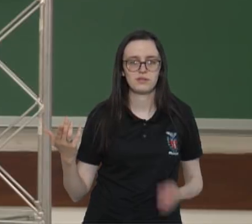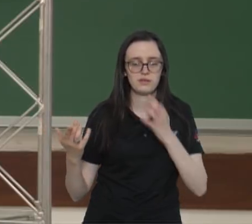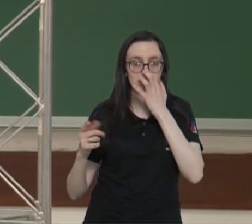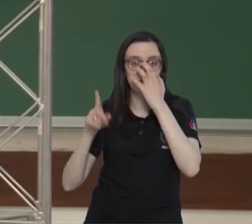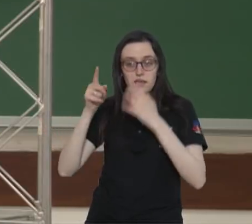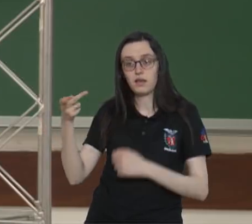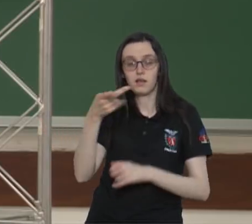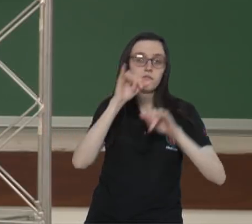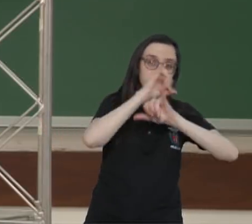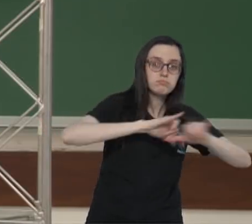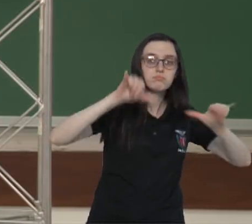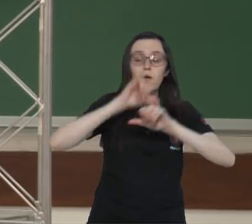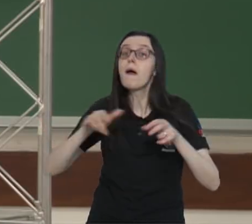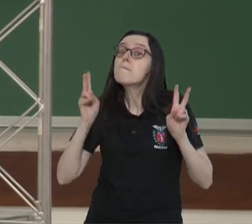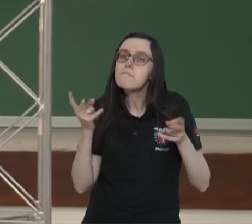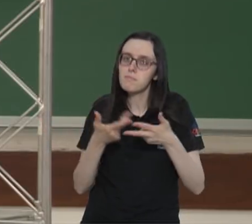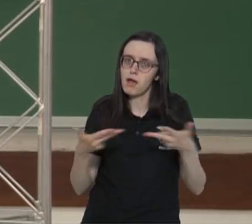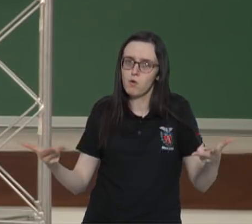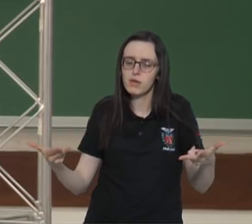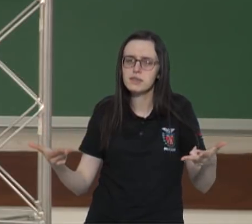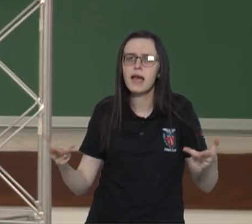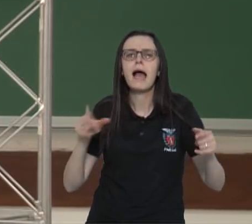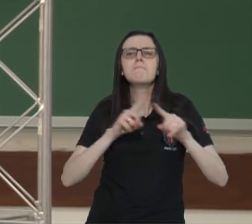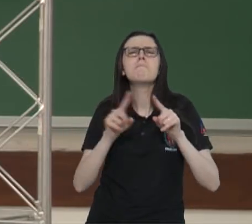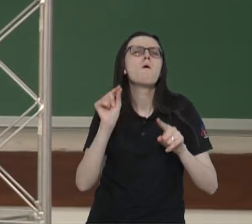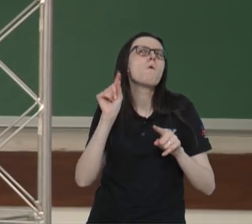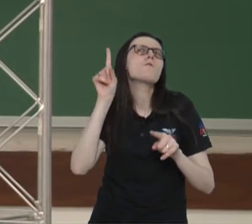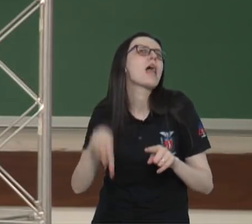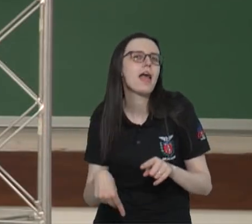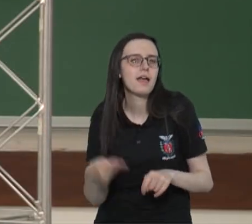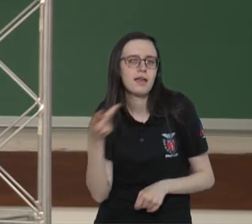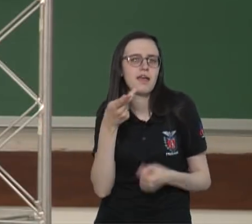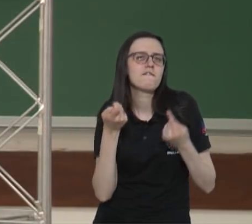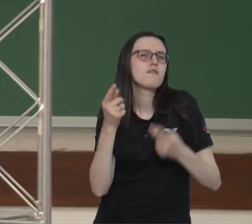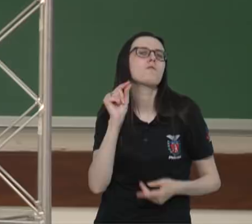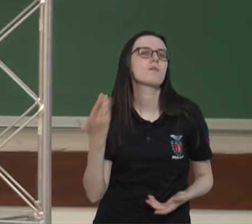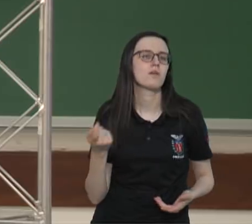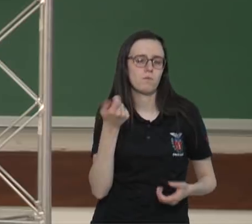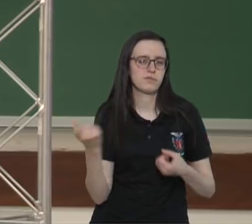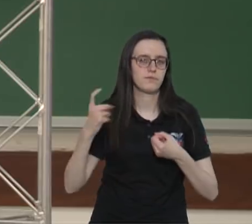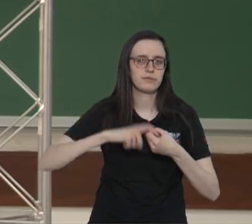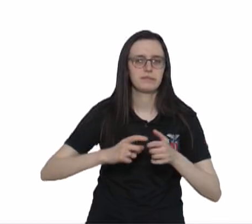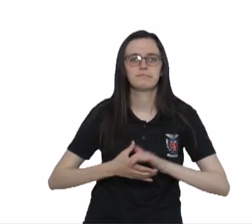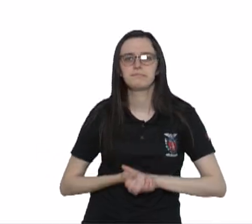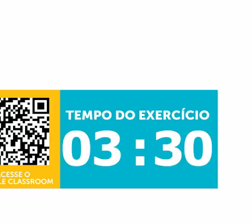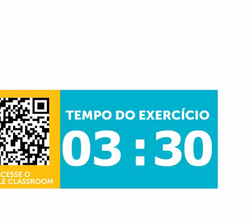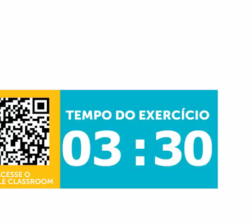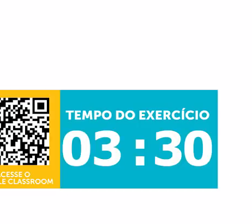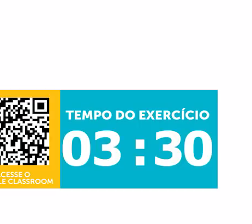Que eles anunciam a mesma coisa. E que coisa é? Né? O que eles estão anunciando? Já voltamos.